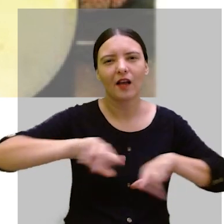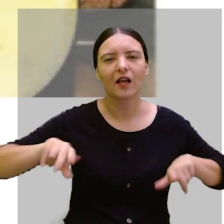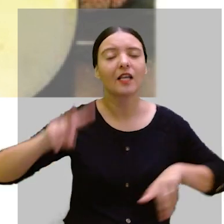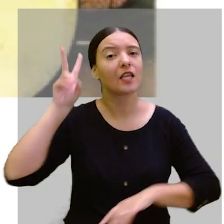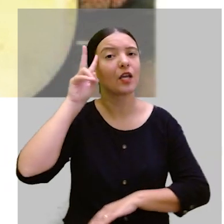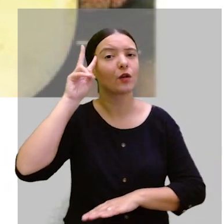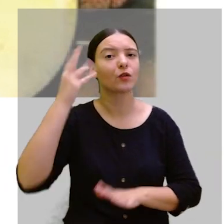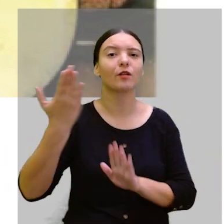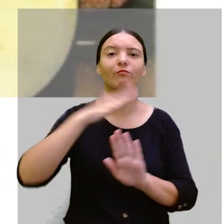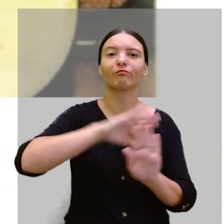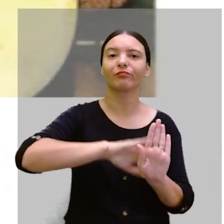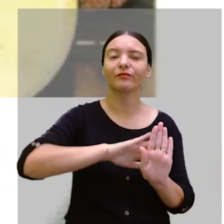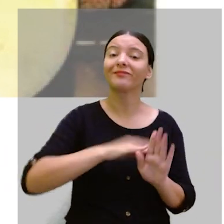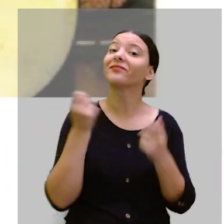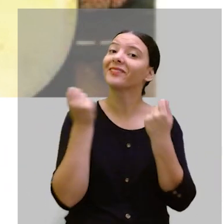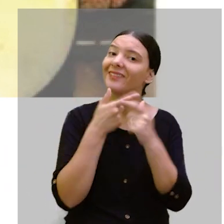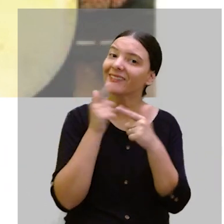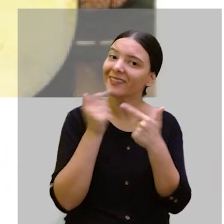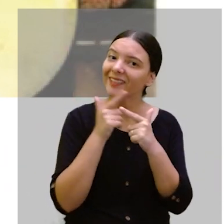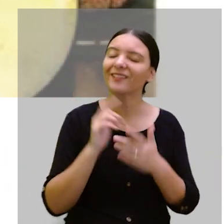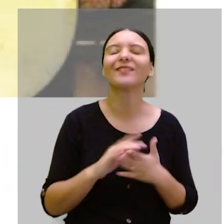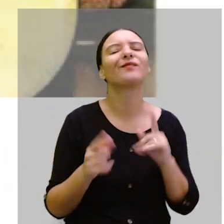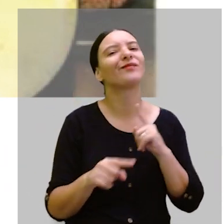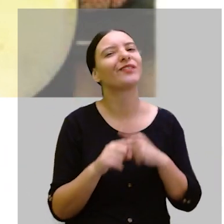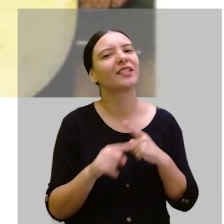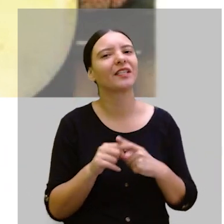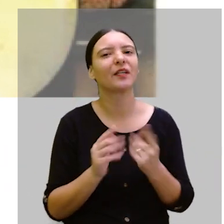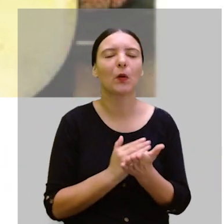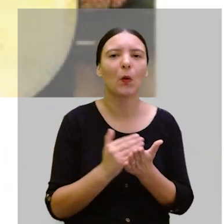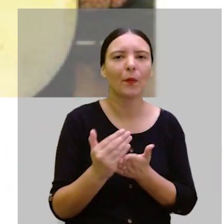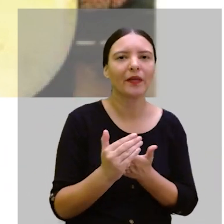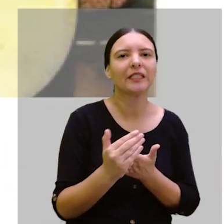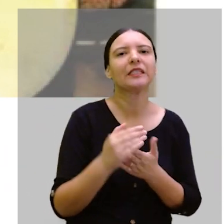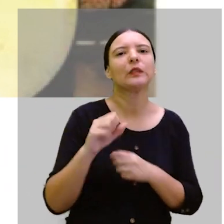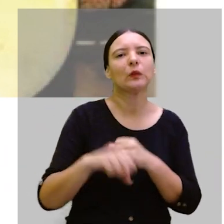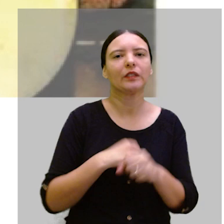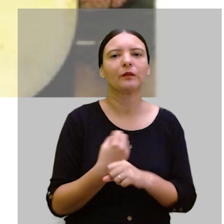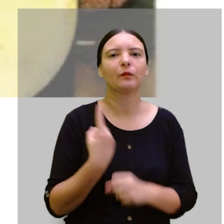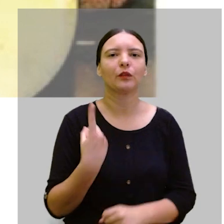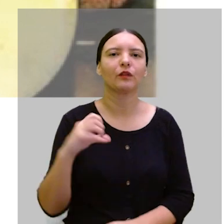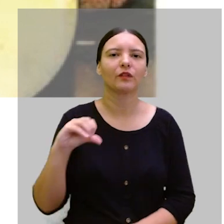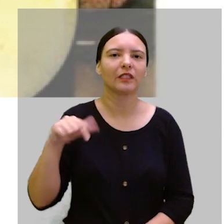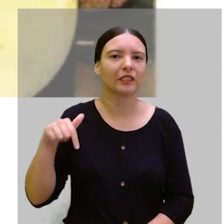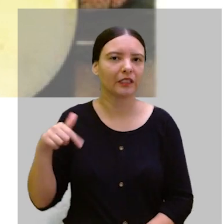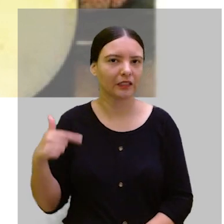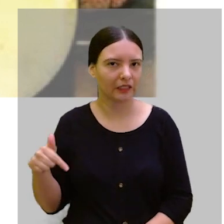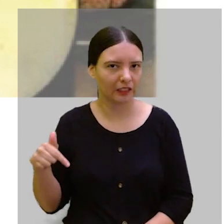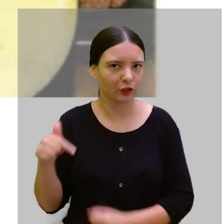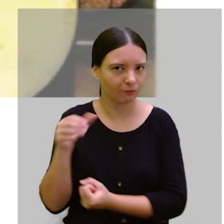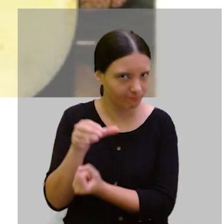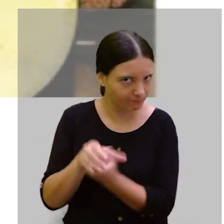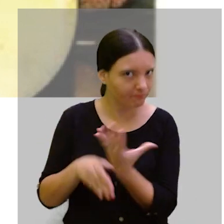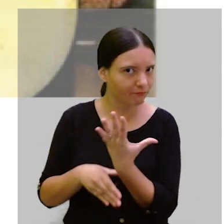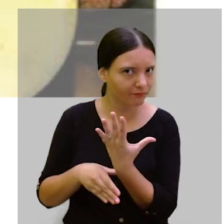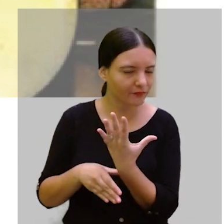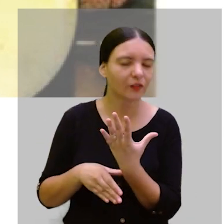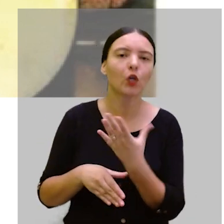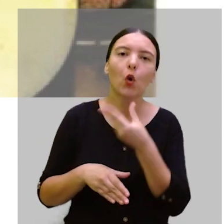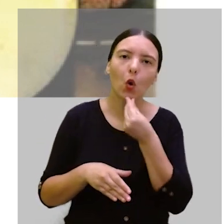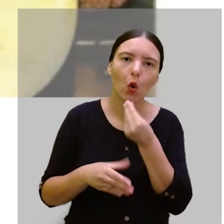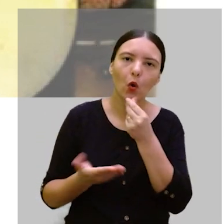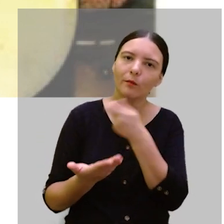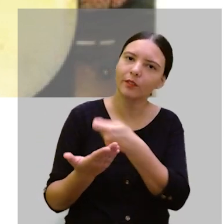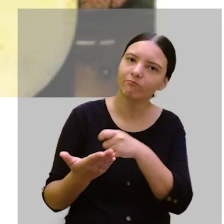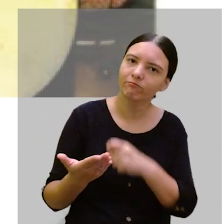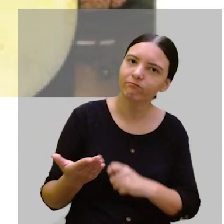por trás dessa coleção é muito engraçada, porque ela começa, né, ela foi lançada em 1977 por um